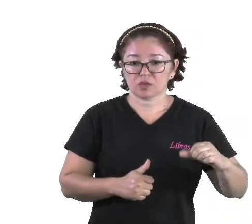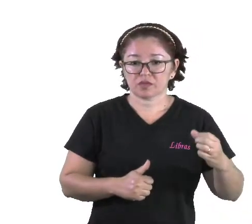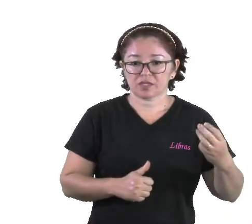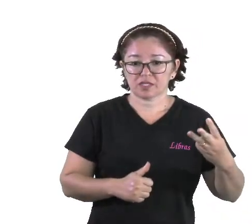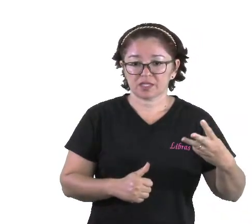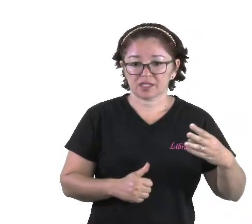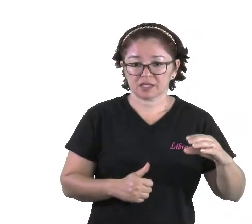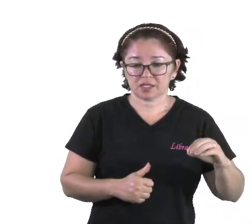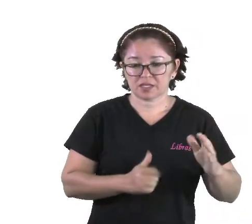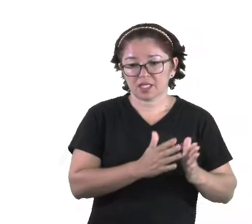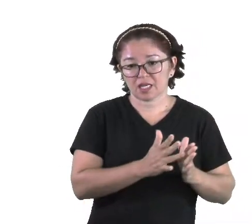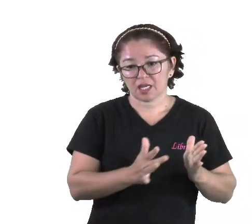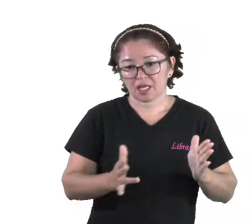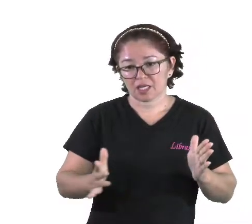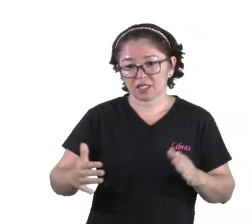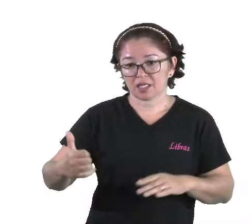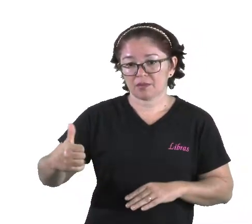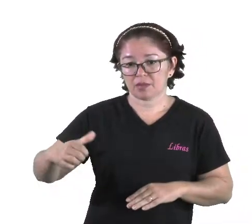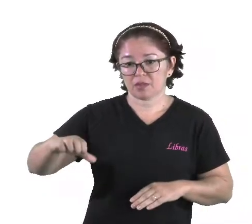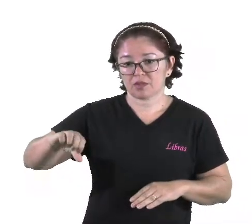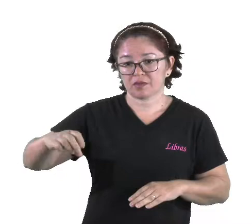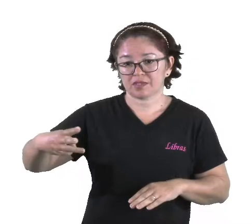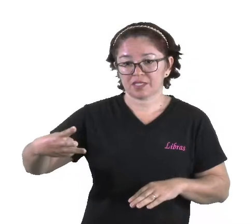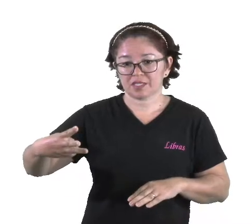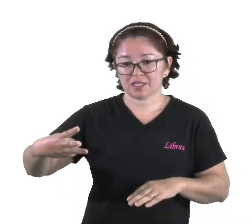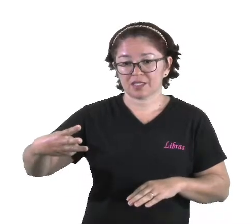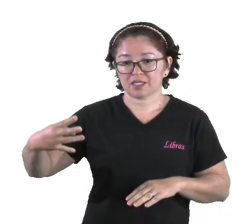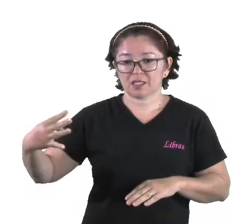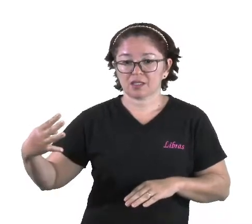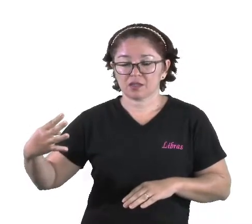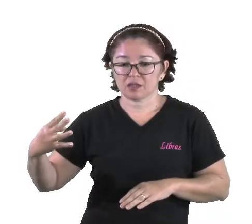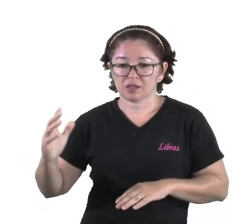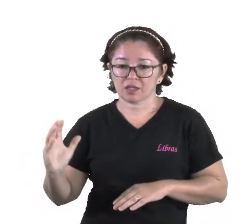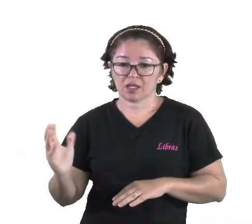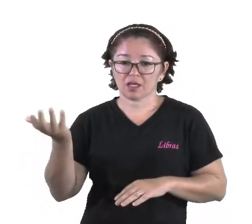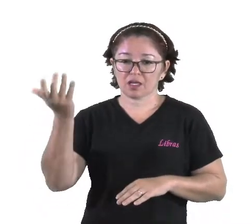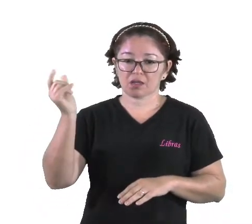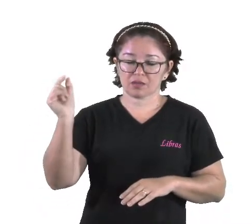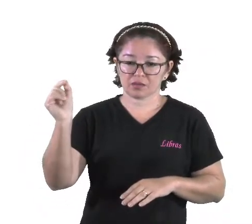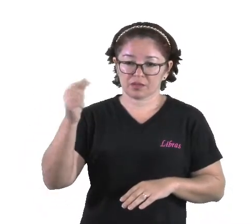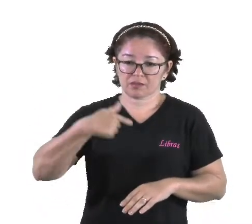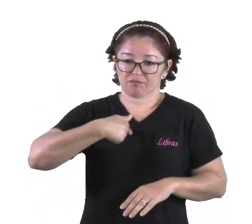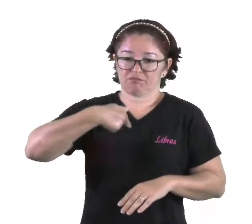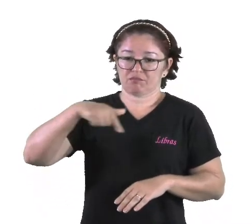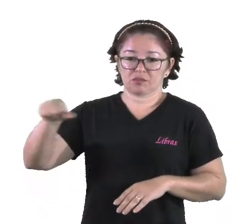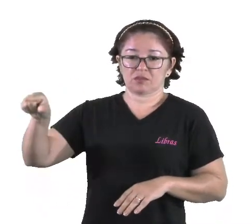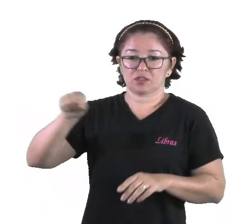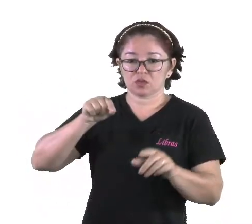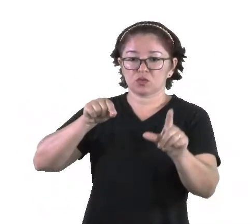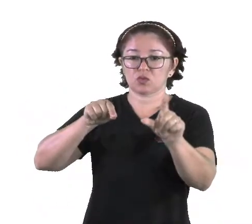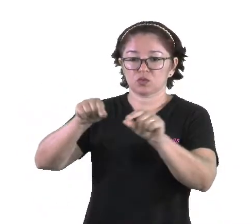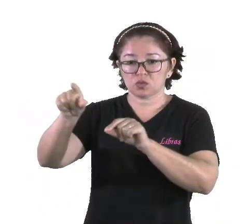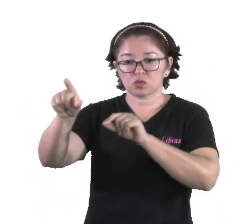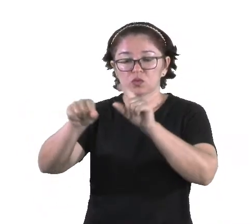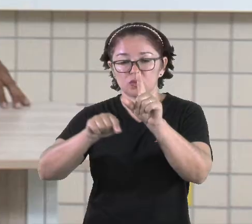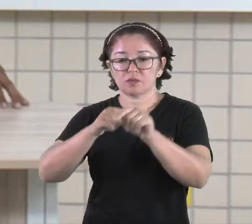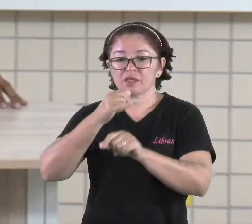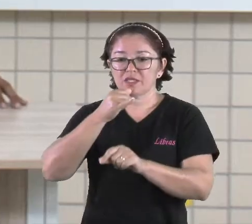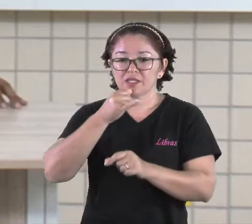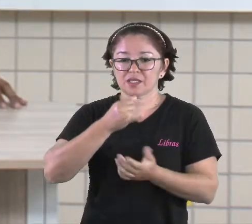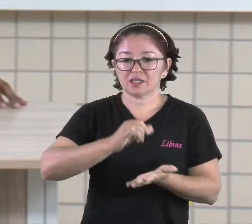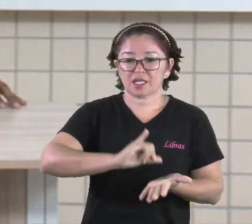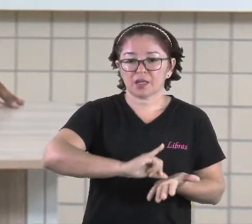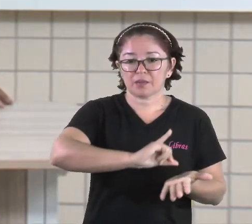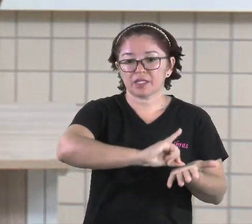até 1934, quando Getúlio Vargas nomeia uma série de interventores para as capitais, para prefeituras